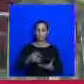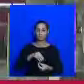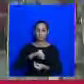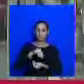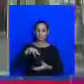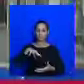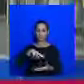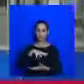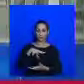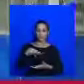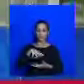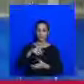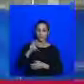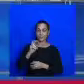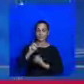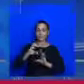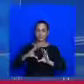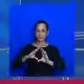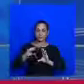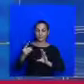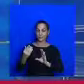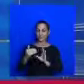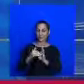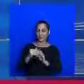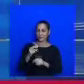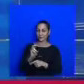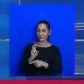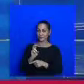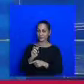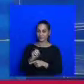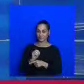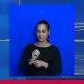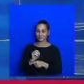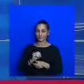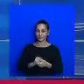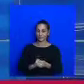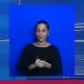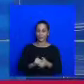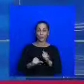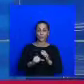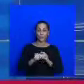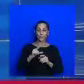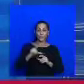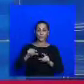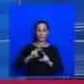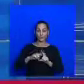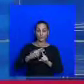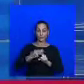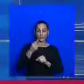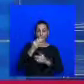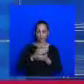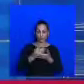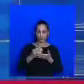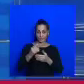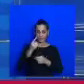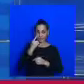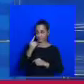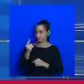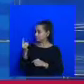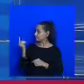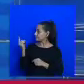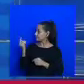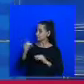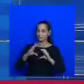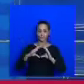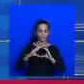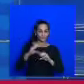Globo carregado, embaralhando 50 bolas numeradas de 0 a 50. O primeiro sorteio da dupla cena está começando. Bola branca